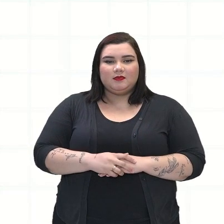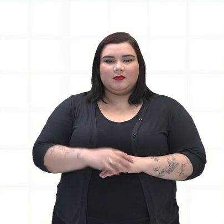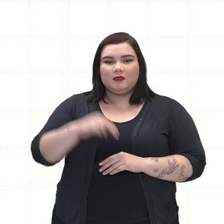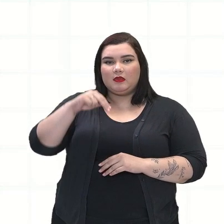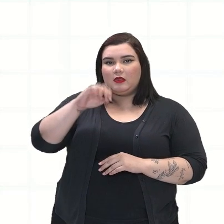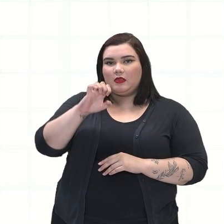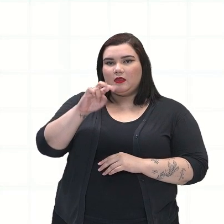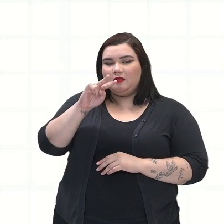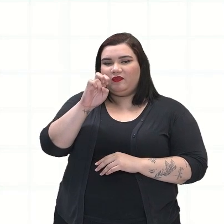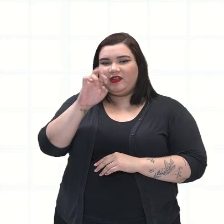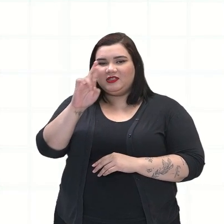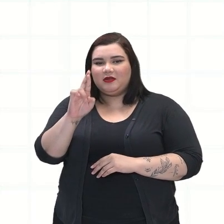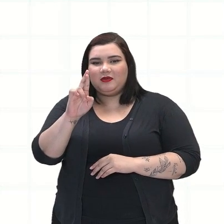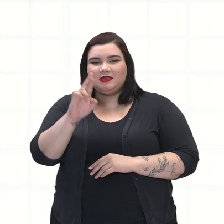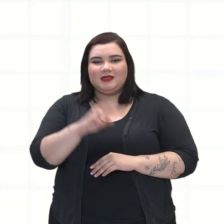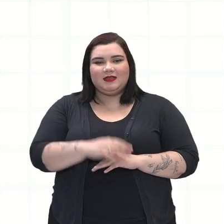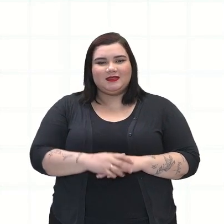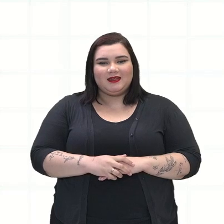Never.